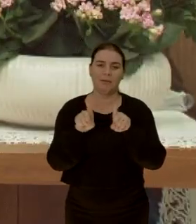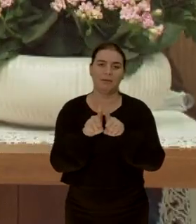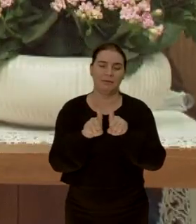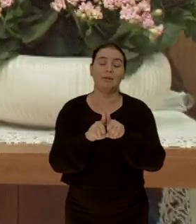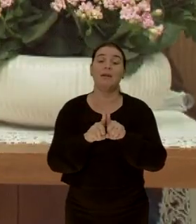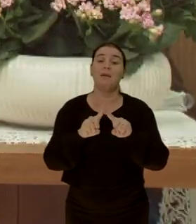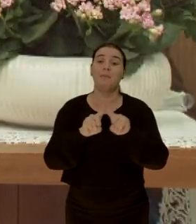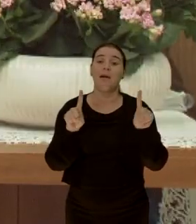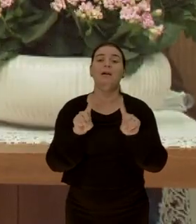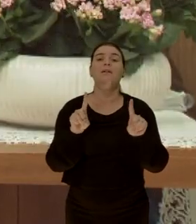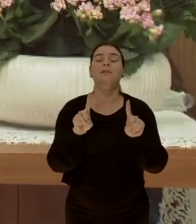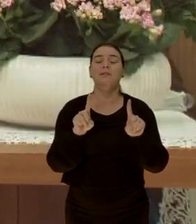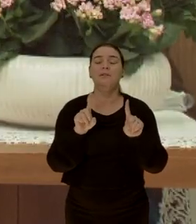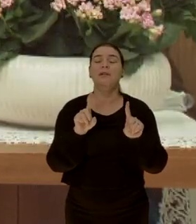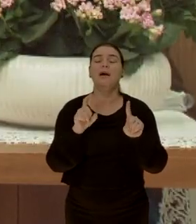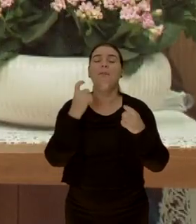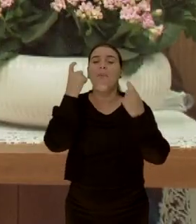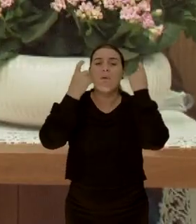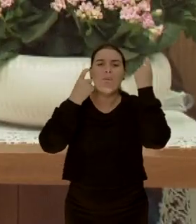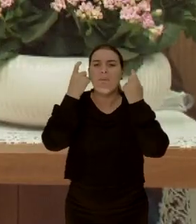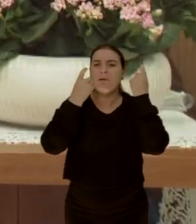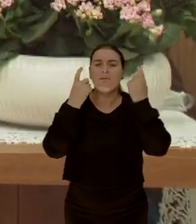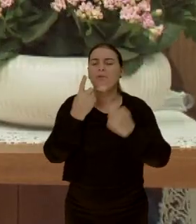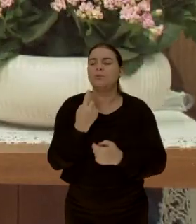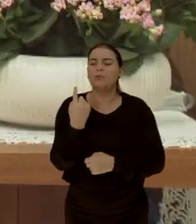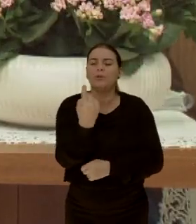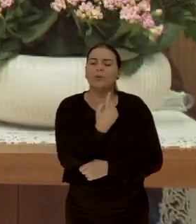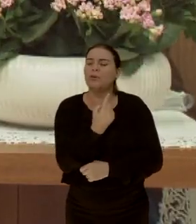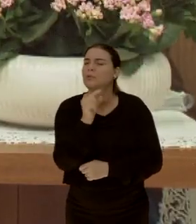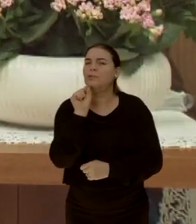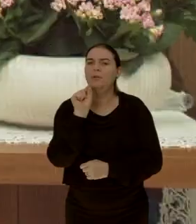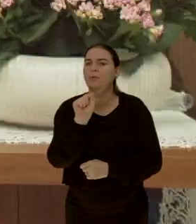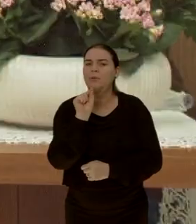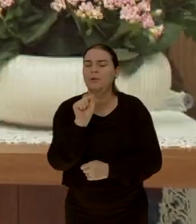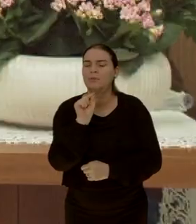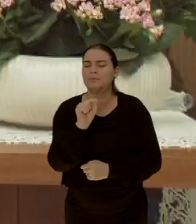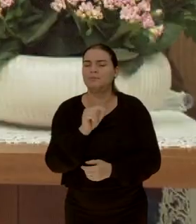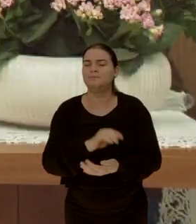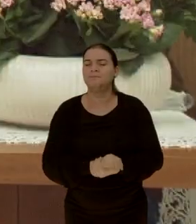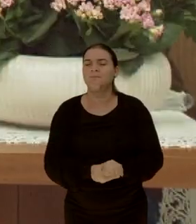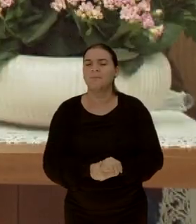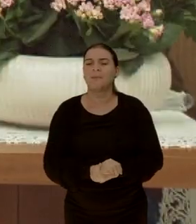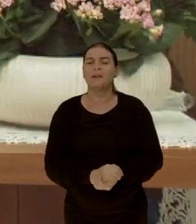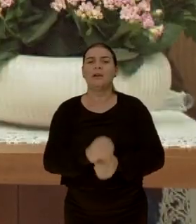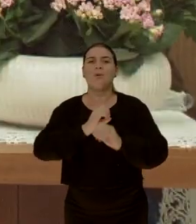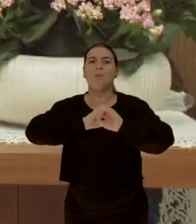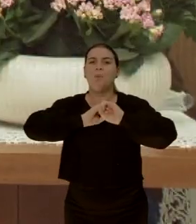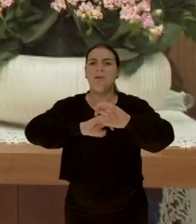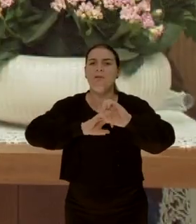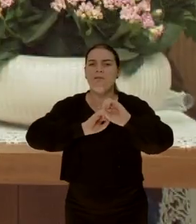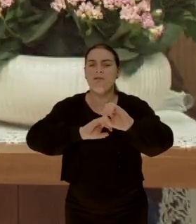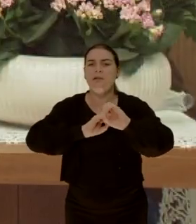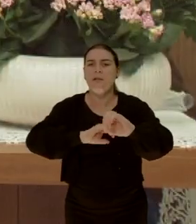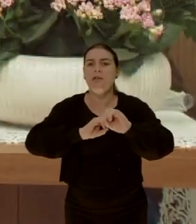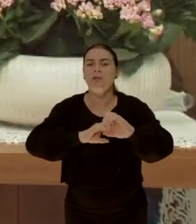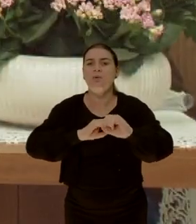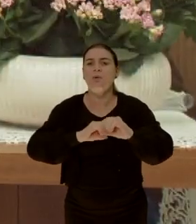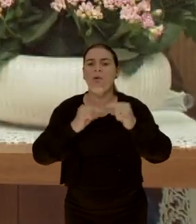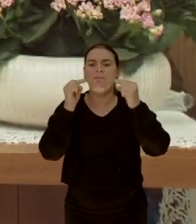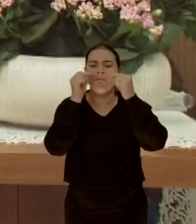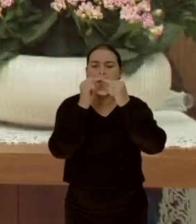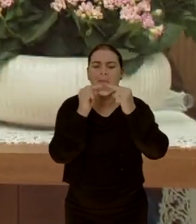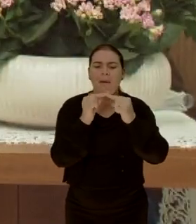preocupação? A nossa grande preocupação é trazer um ensino hoje compatível